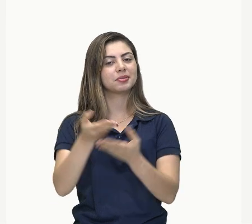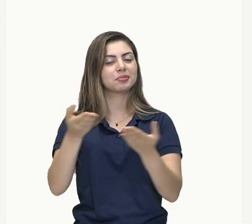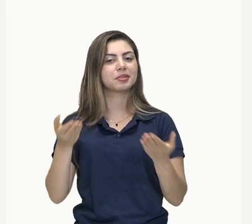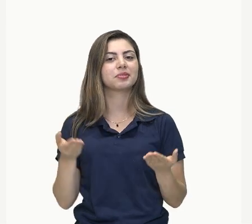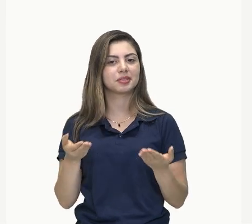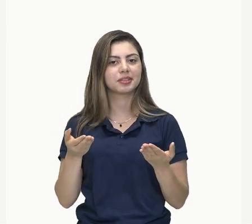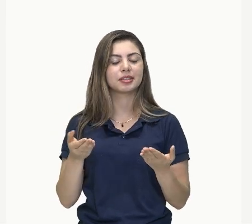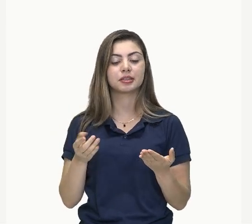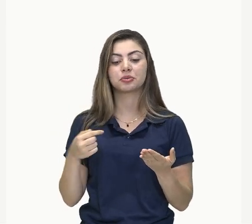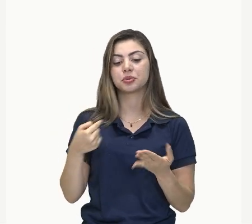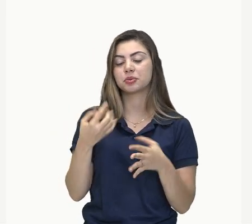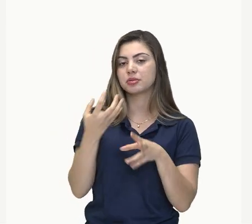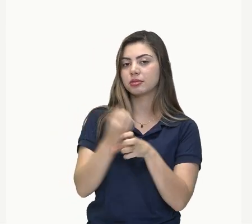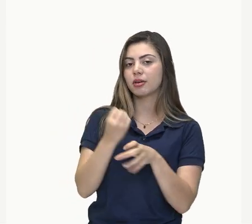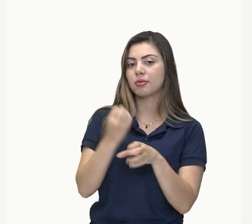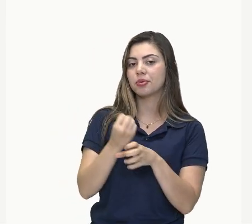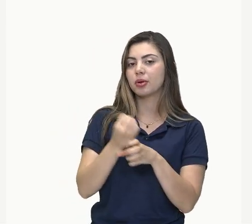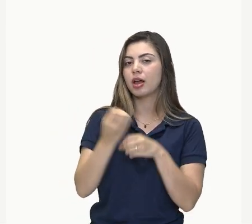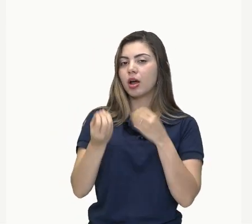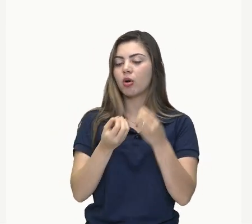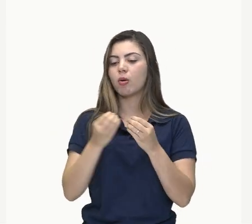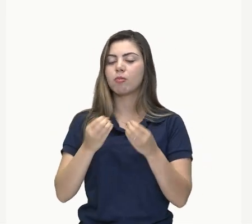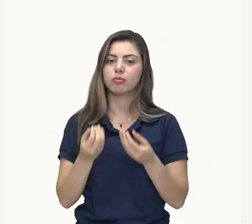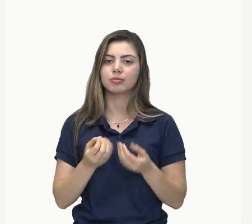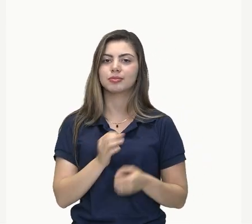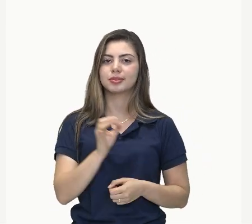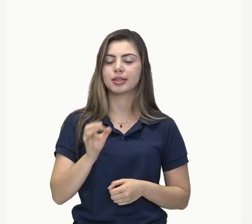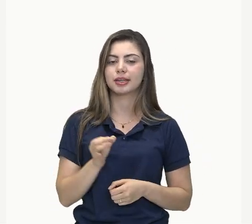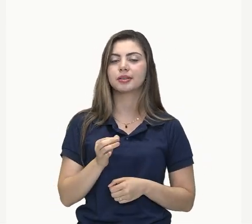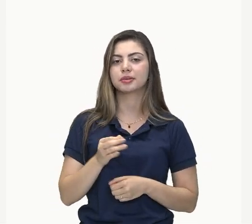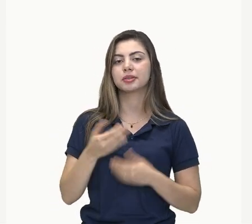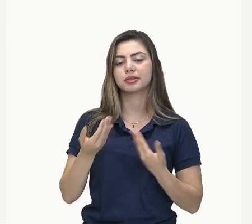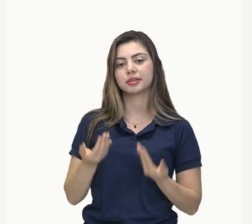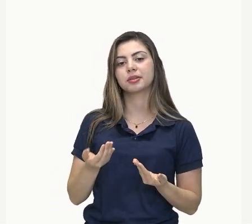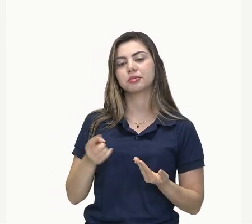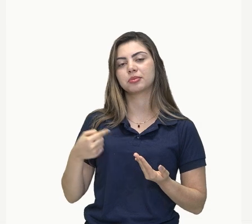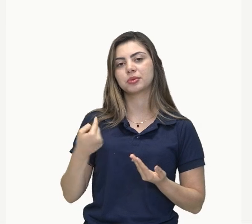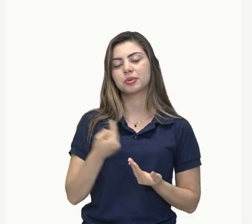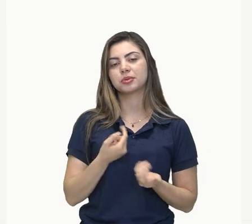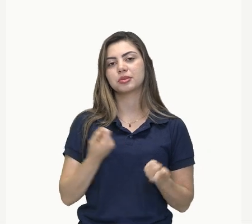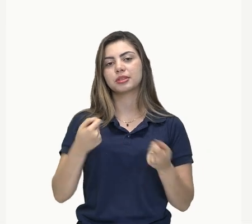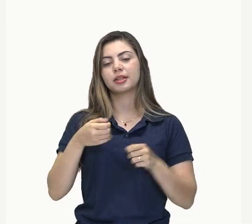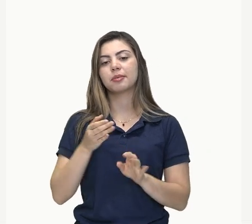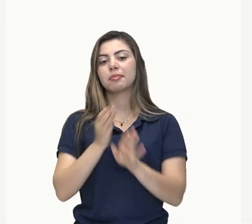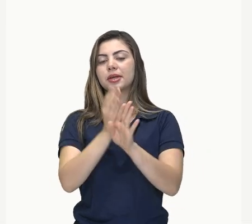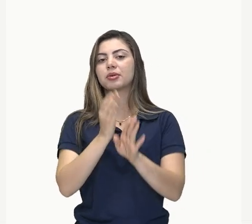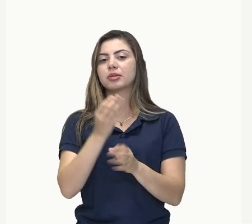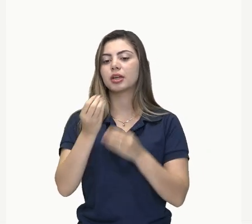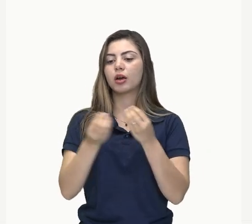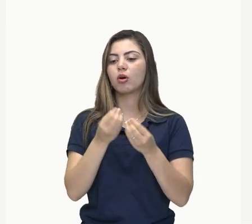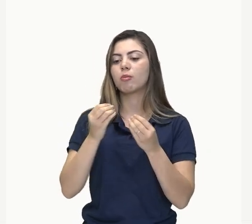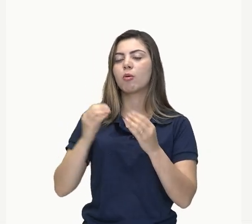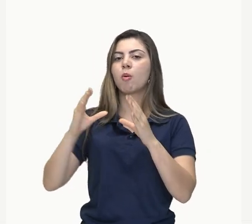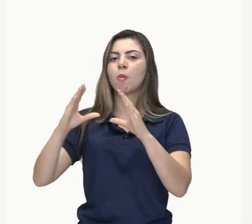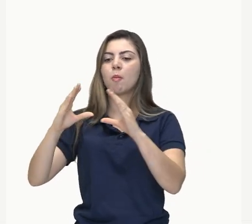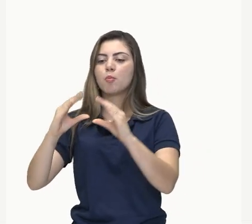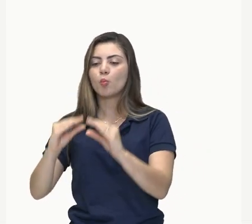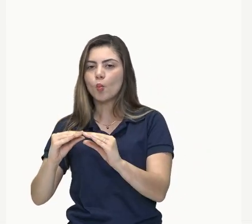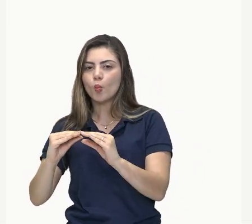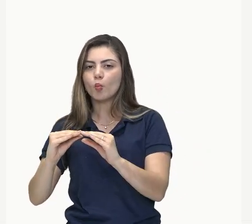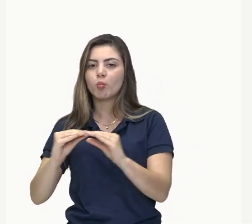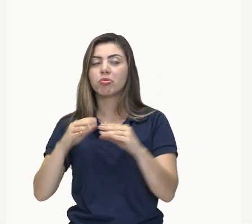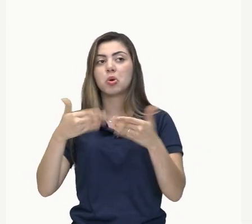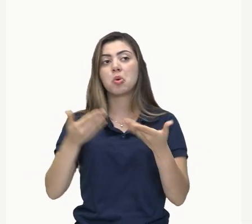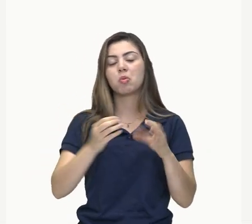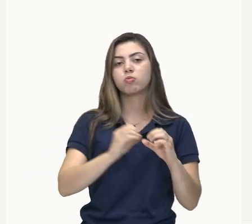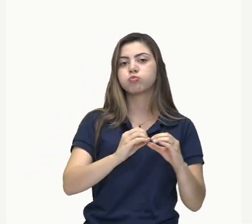gente calcula aí a sua excentricidade, tá bom? Ele representa para a gente o quão achatado é a elipse,